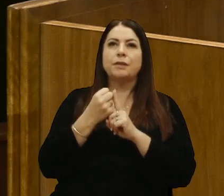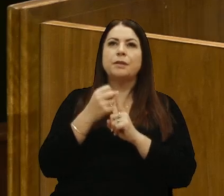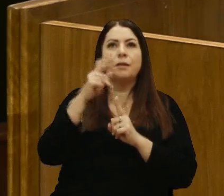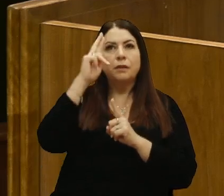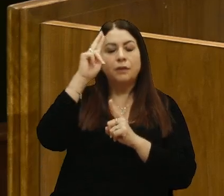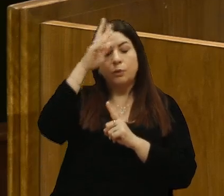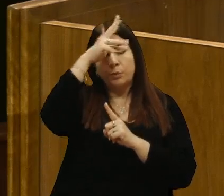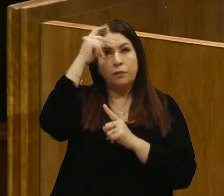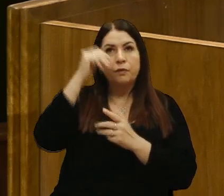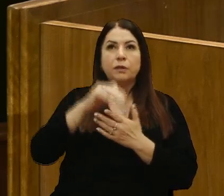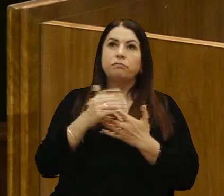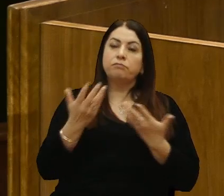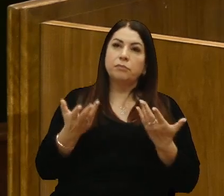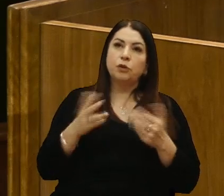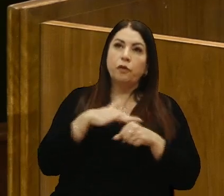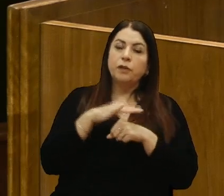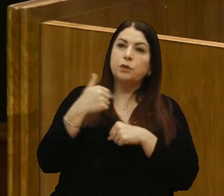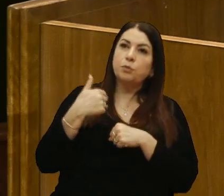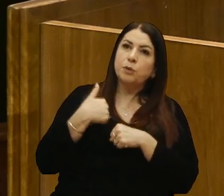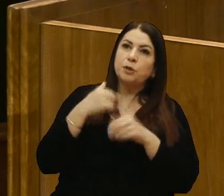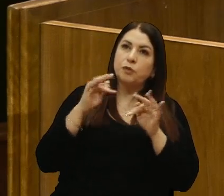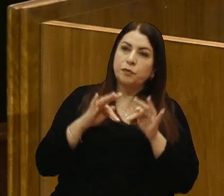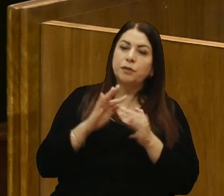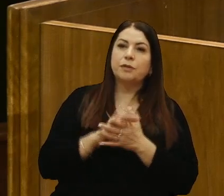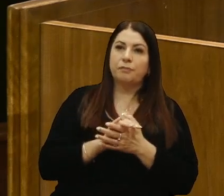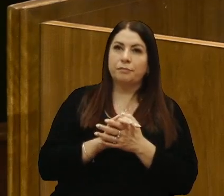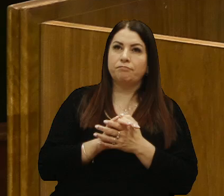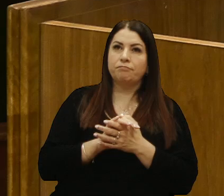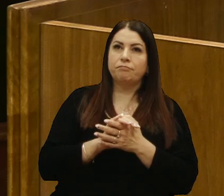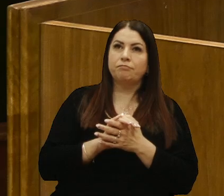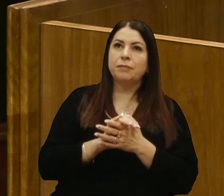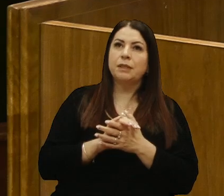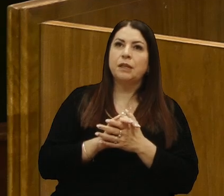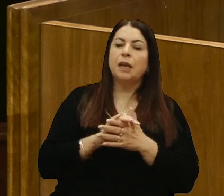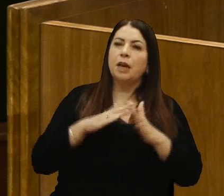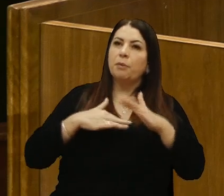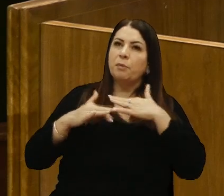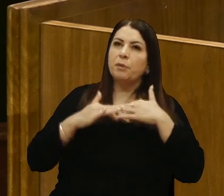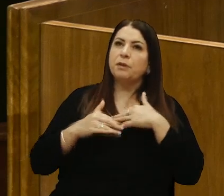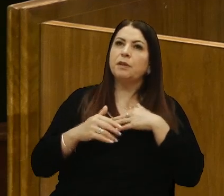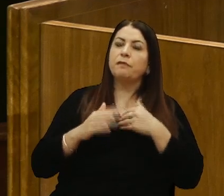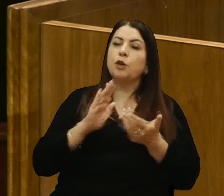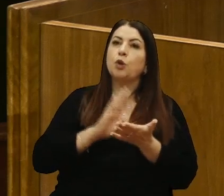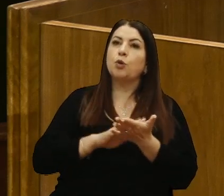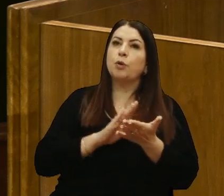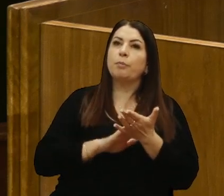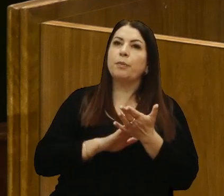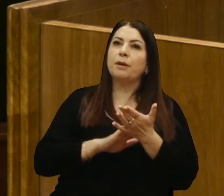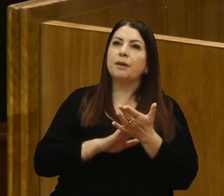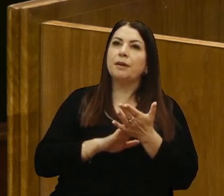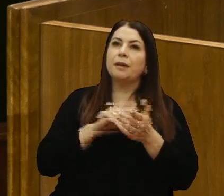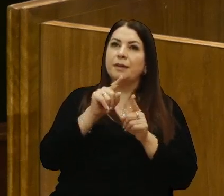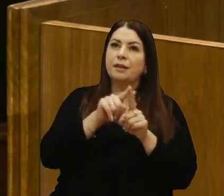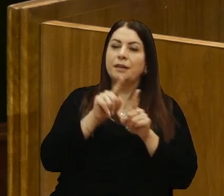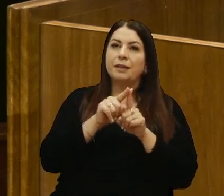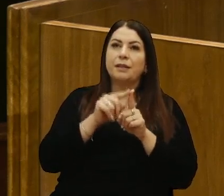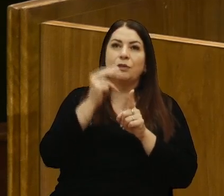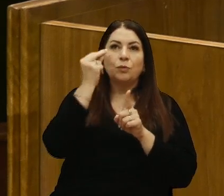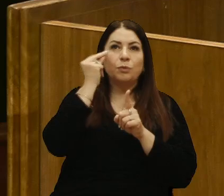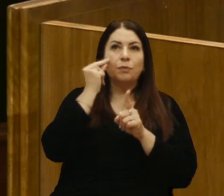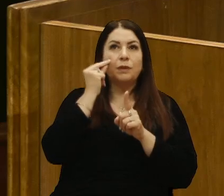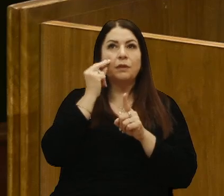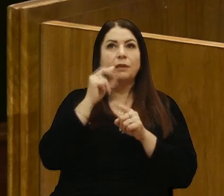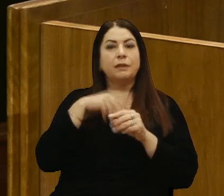prefeito, enfim, veio falar comigo no final daquela ação, e ele veio me cobrar, vereador Libardi. Se sentiu